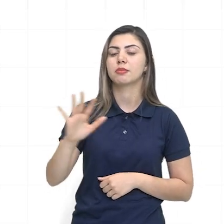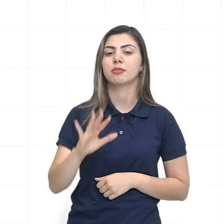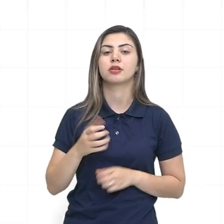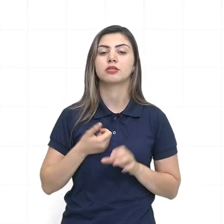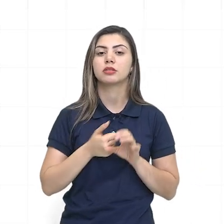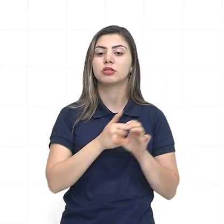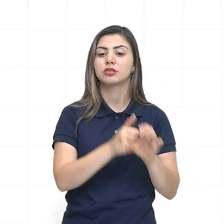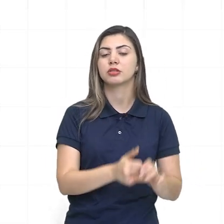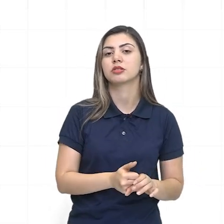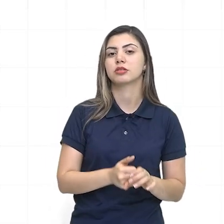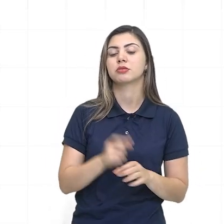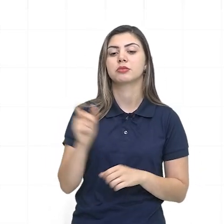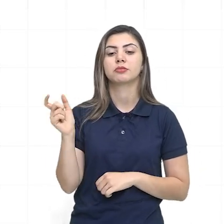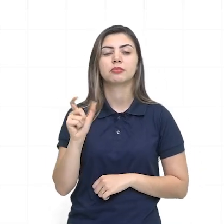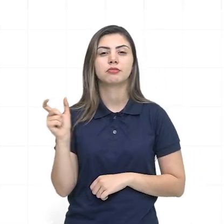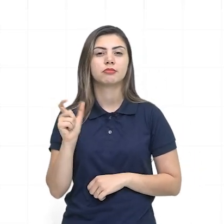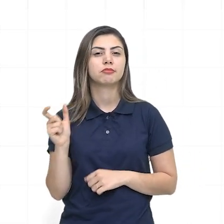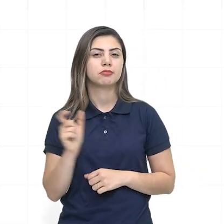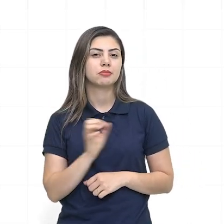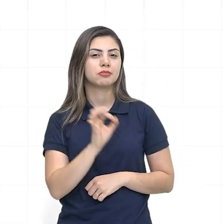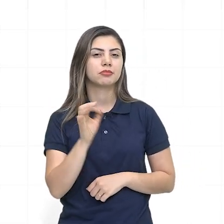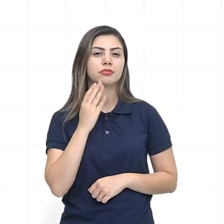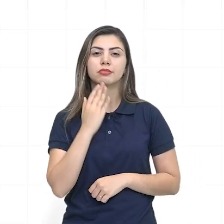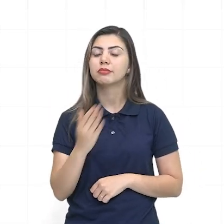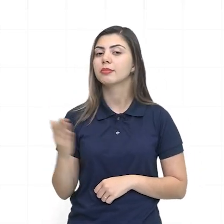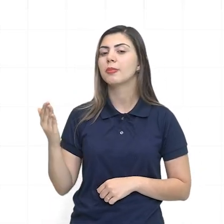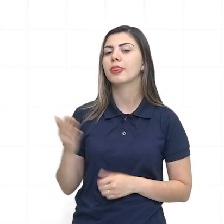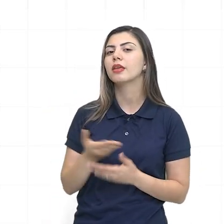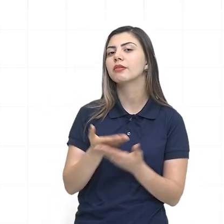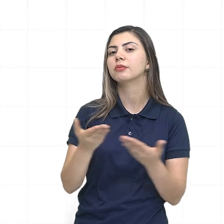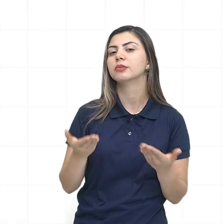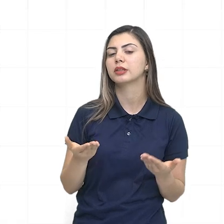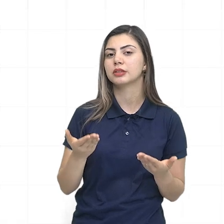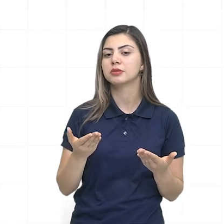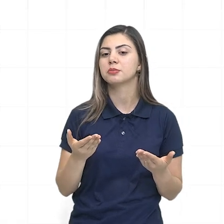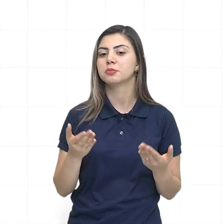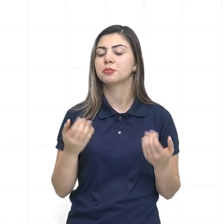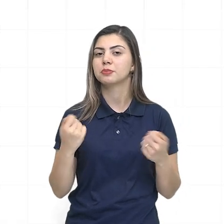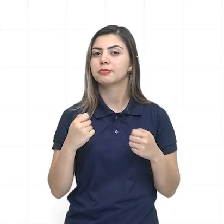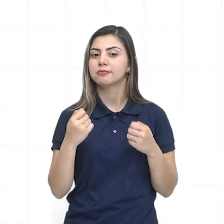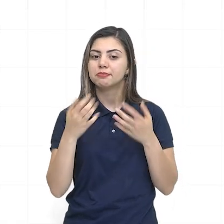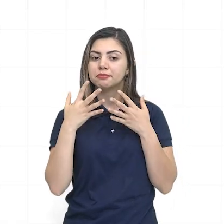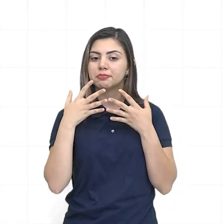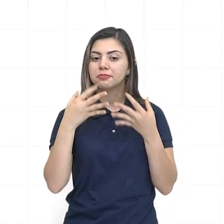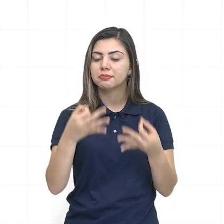e do islamismo, que é bem interessante, que eu queria fazer só